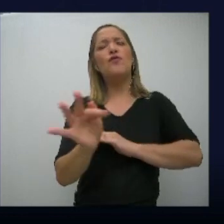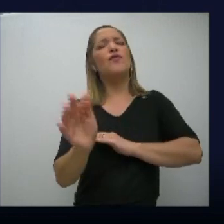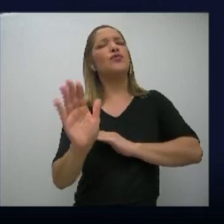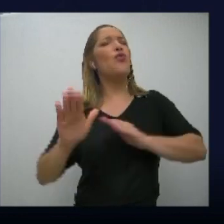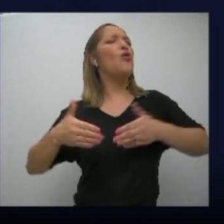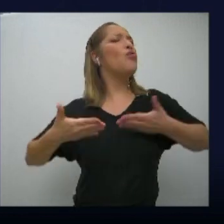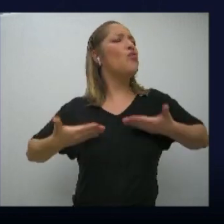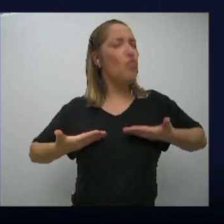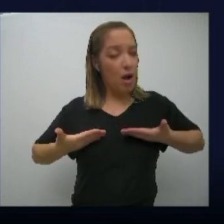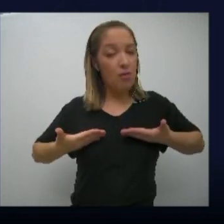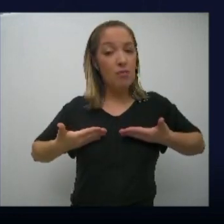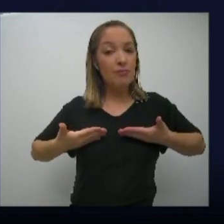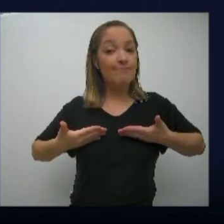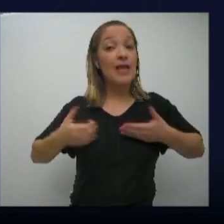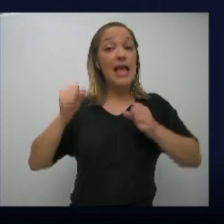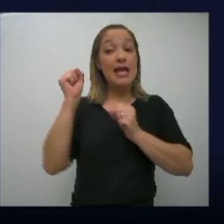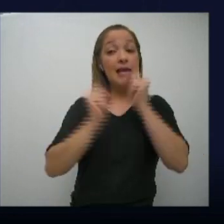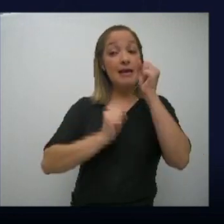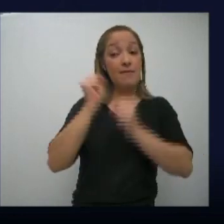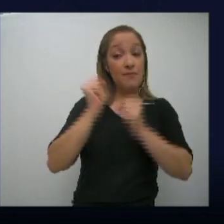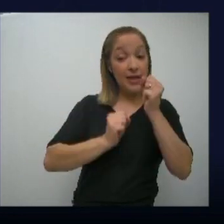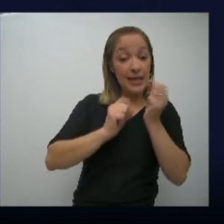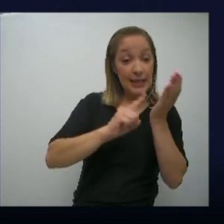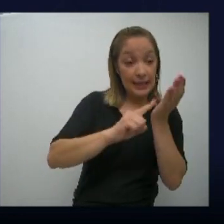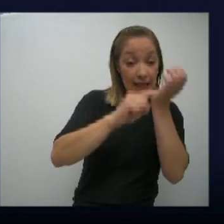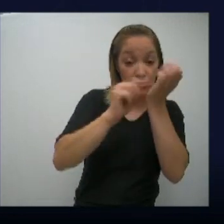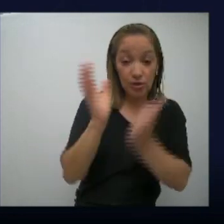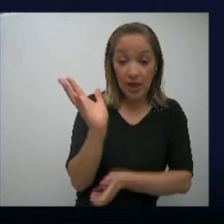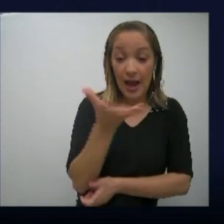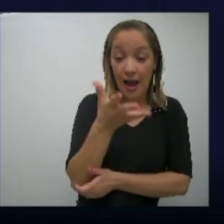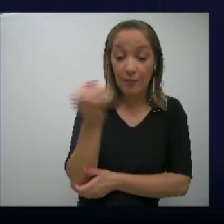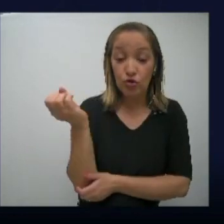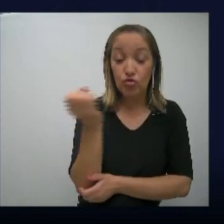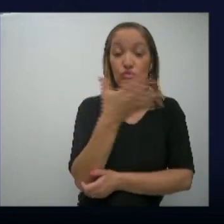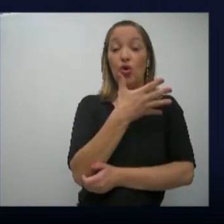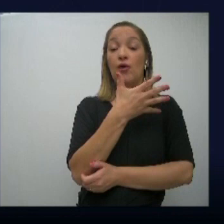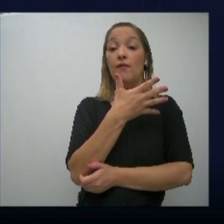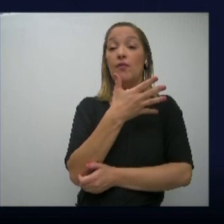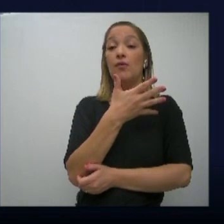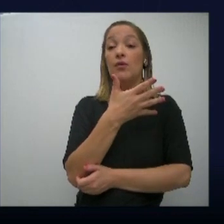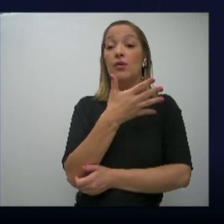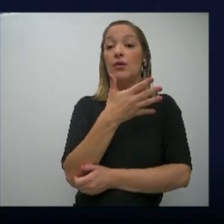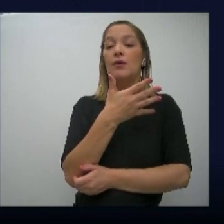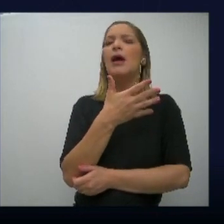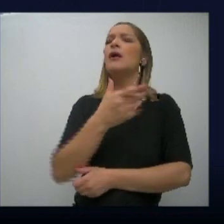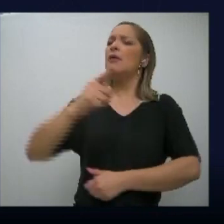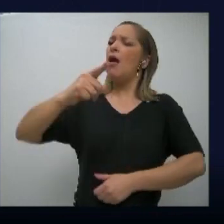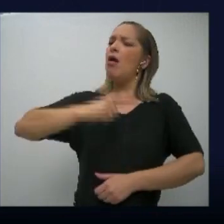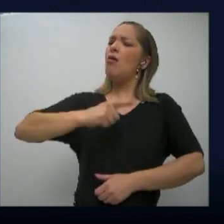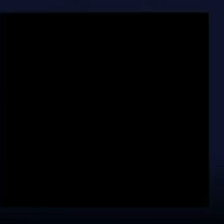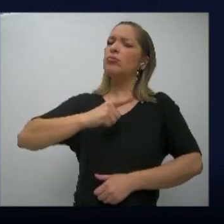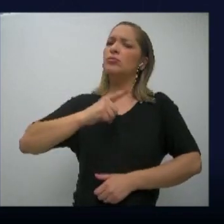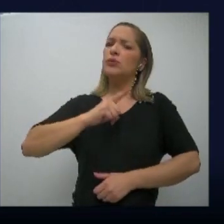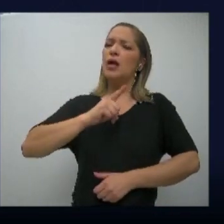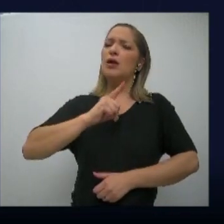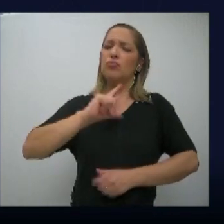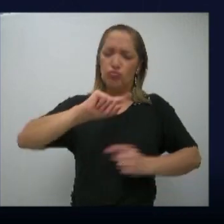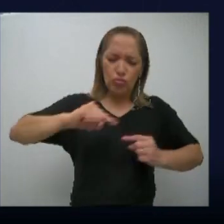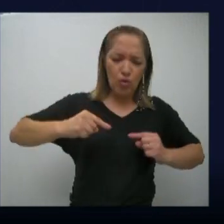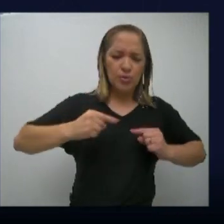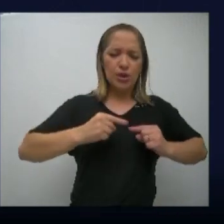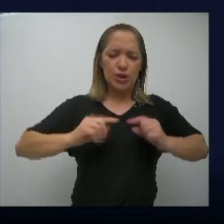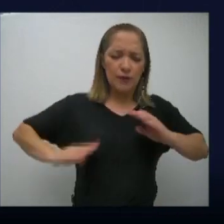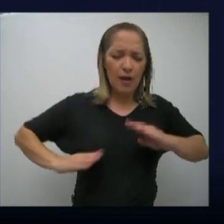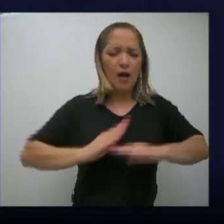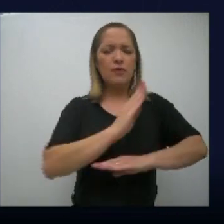que é Inove tecnologia rápido a esclera Como disse O Guilherme também preciso pedir eu tenho um propósito eu tô avançando para